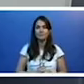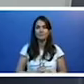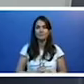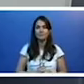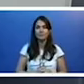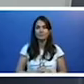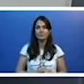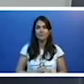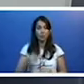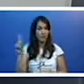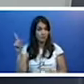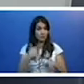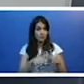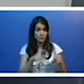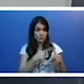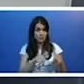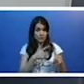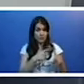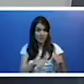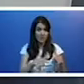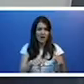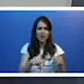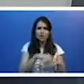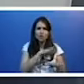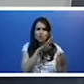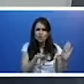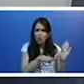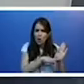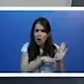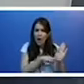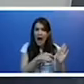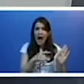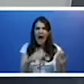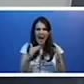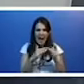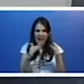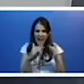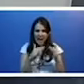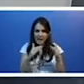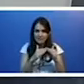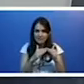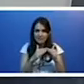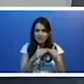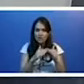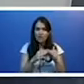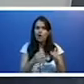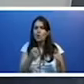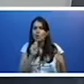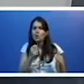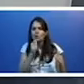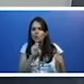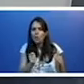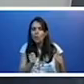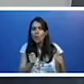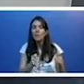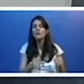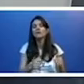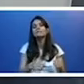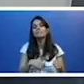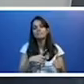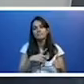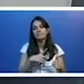nessa situação problema, o total de casas que foram em casas e residências, pode